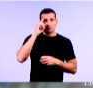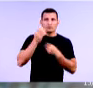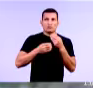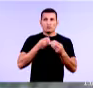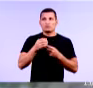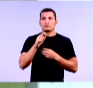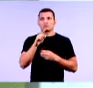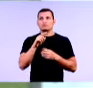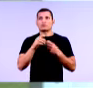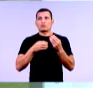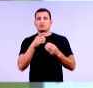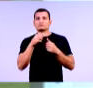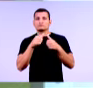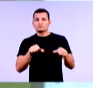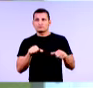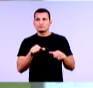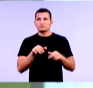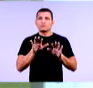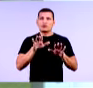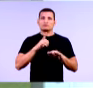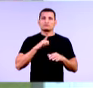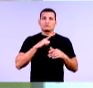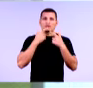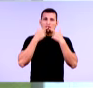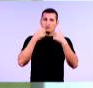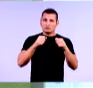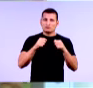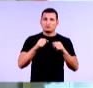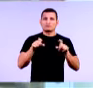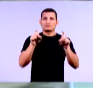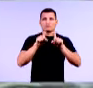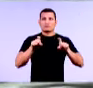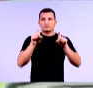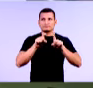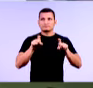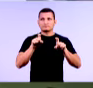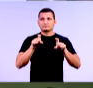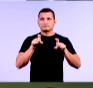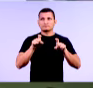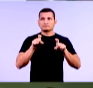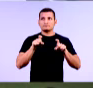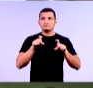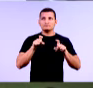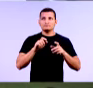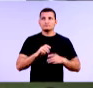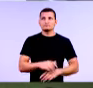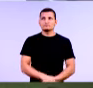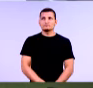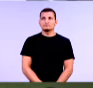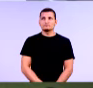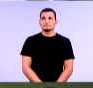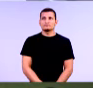está. Mas existe o linguajar informatiquês. Opa, deixa eu aumentar aqui.